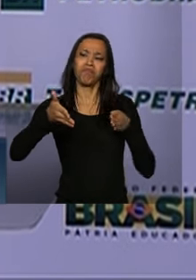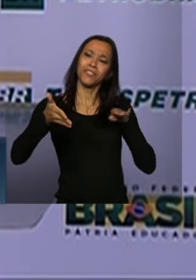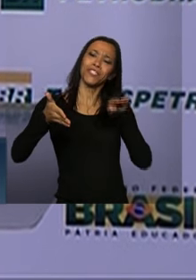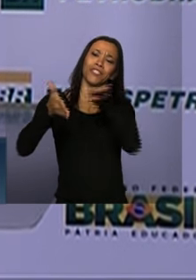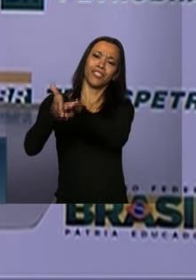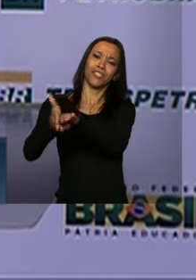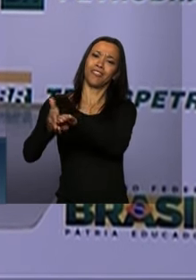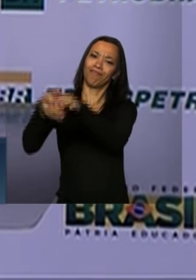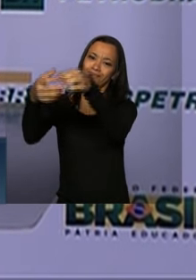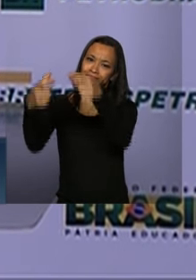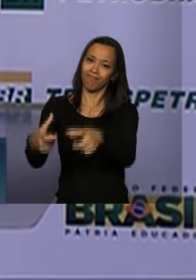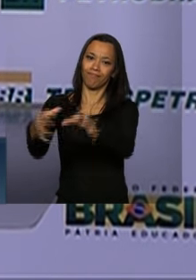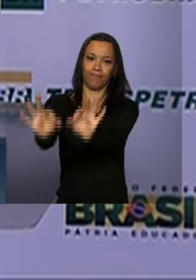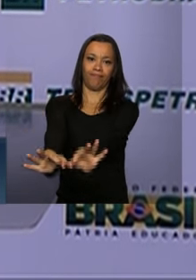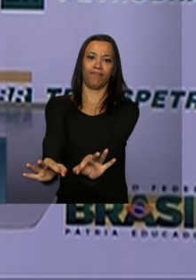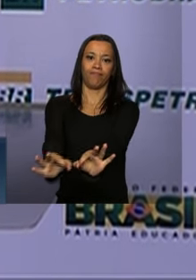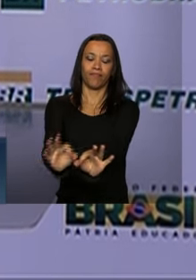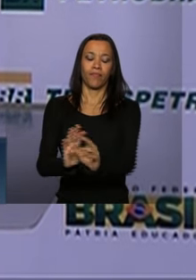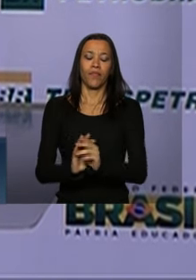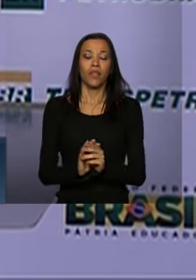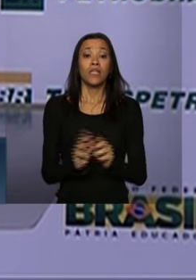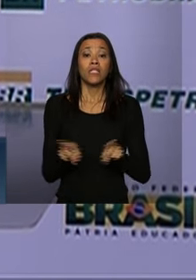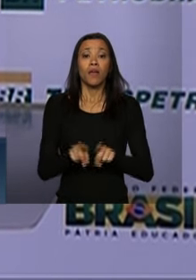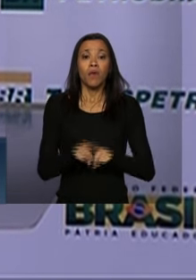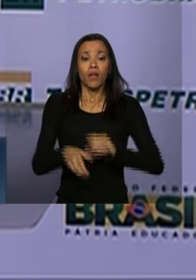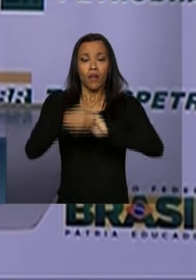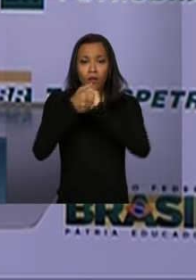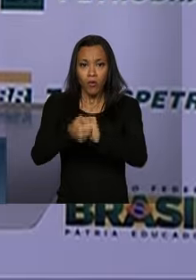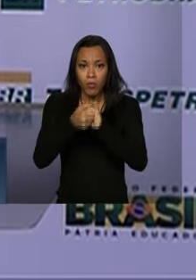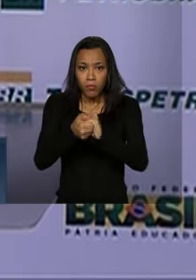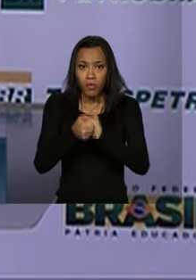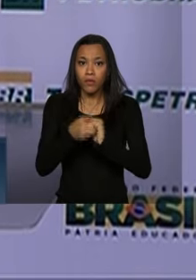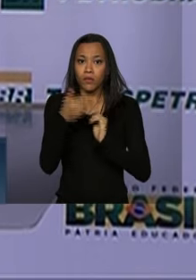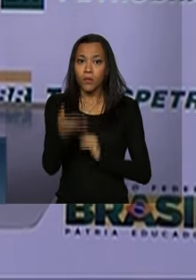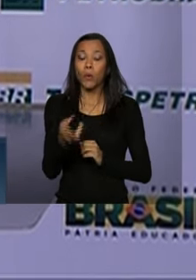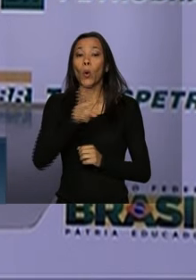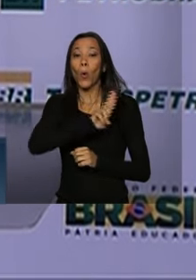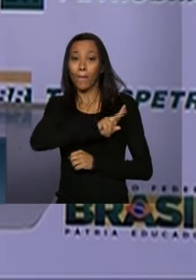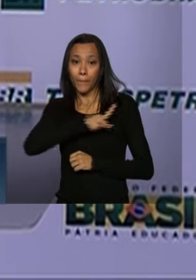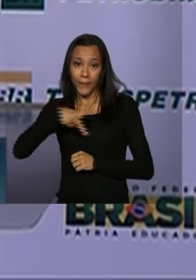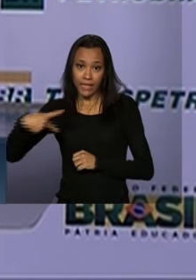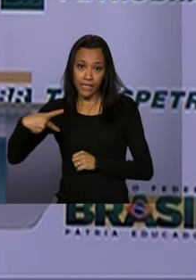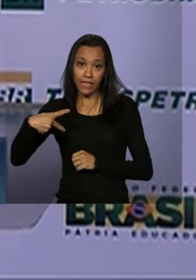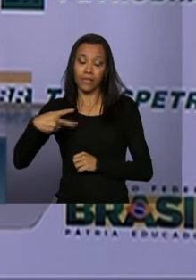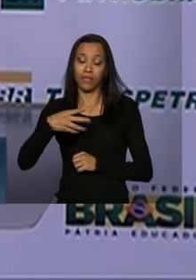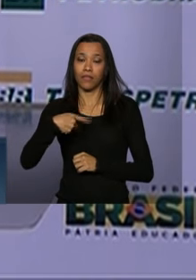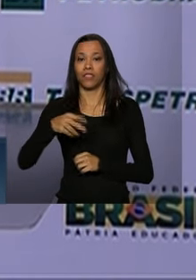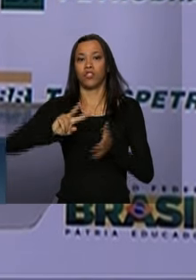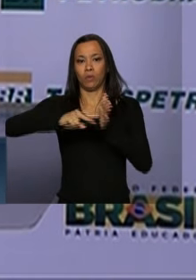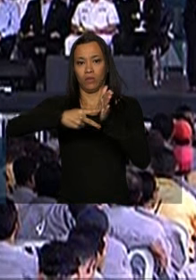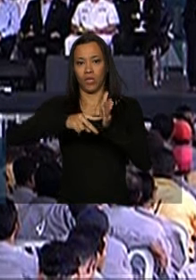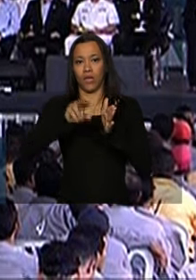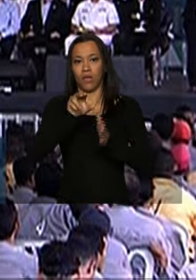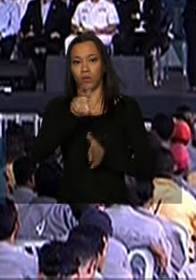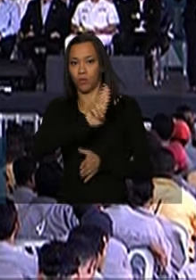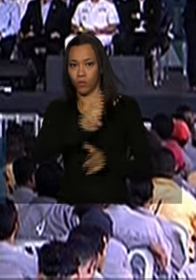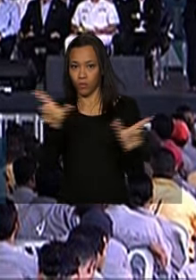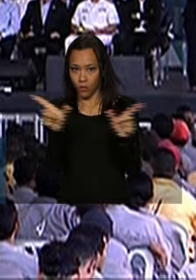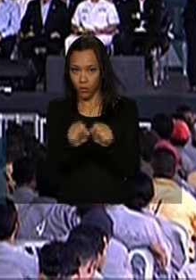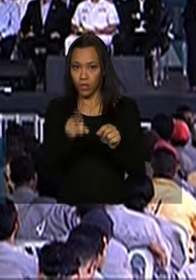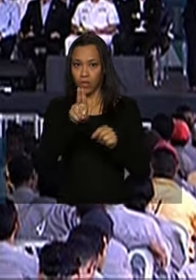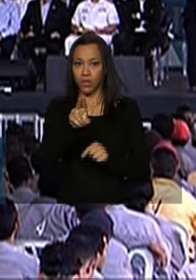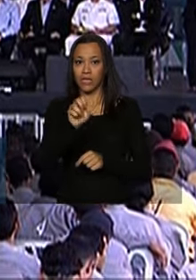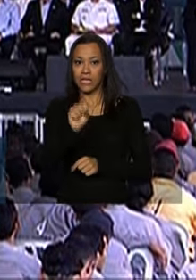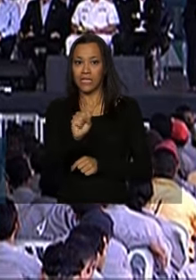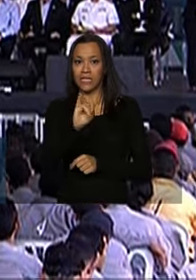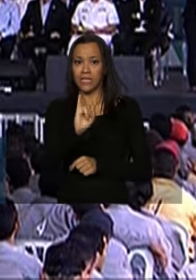seguro. Cumprimento ao presidente do Sinaval, Ariovaldo Rocha, um grande defensor da